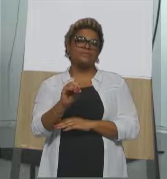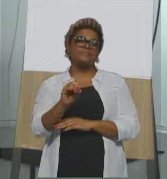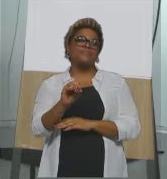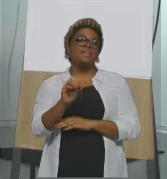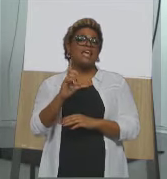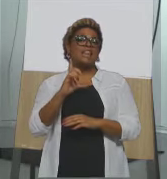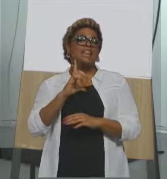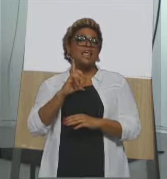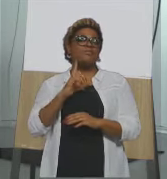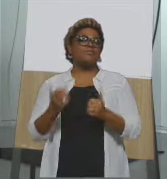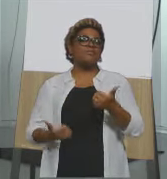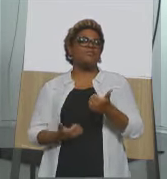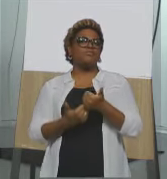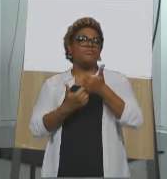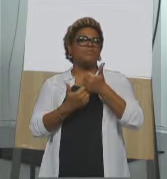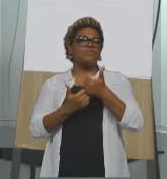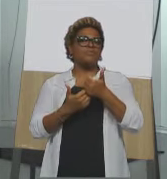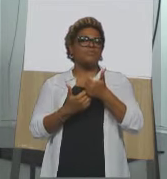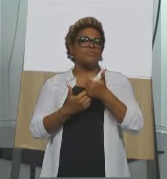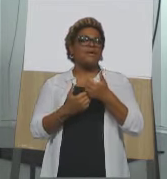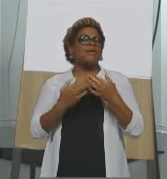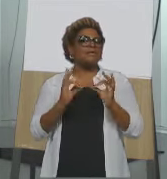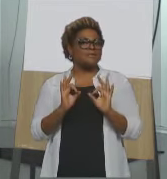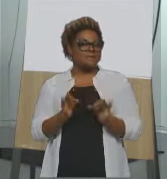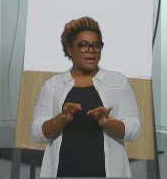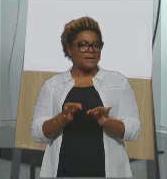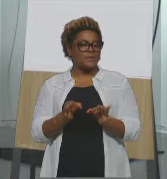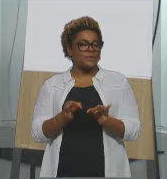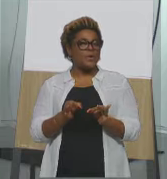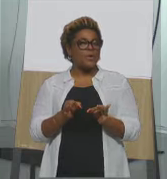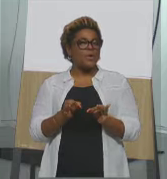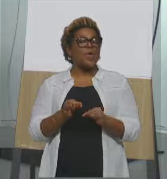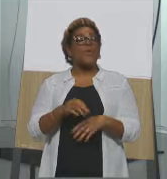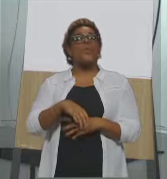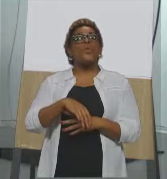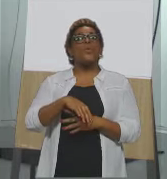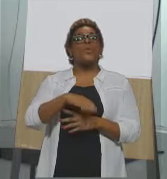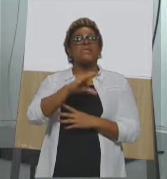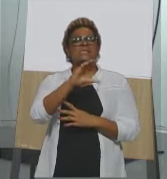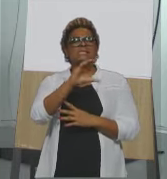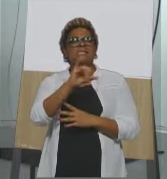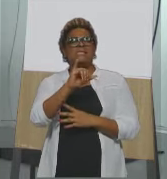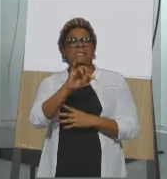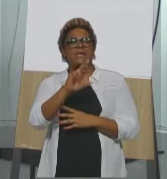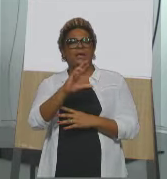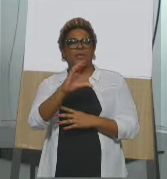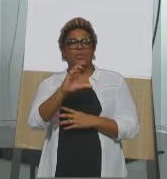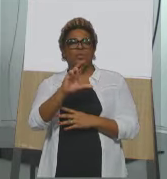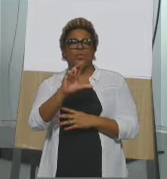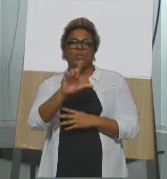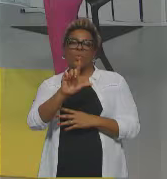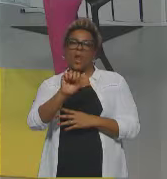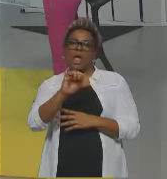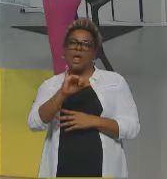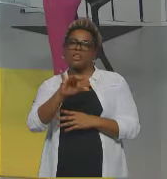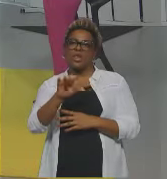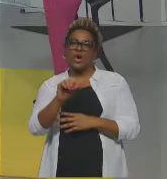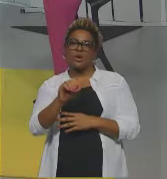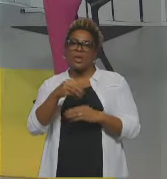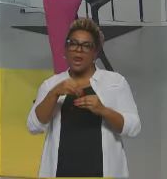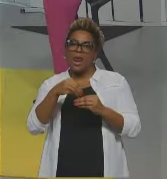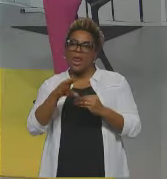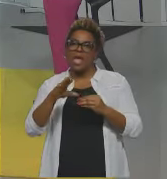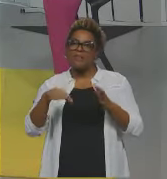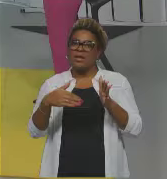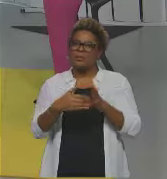sistema circulatório traz o gás carbônico até o pulmão e o pulmão solta, né? Juntamente